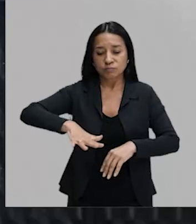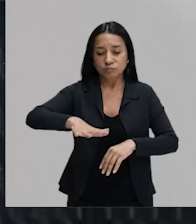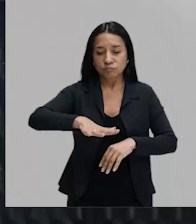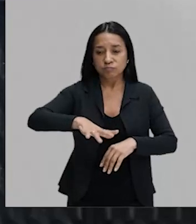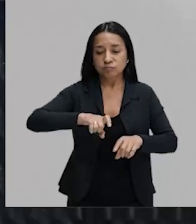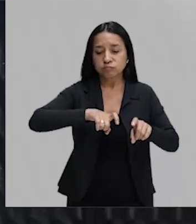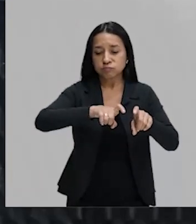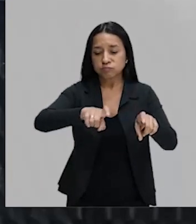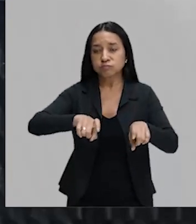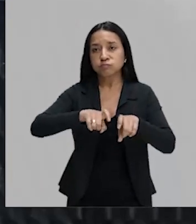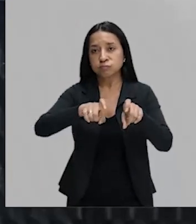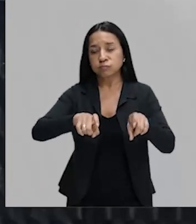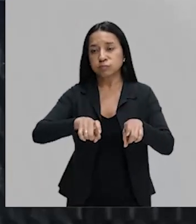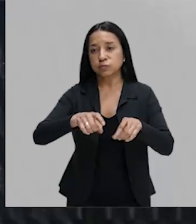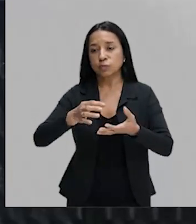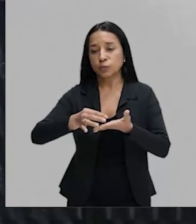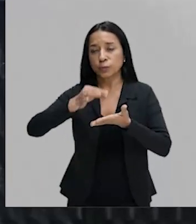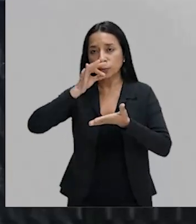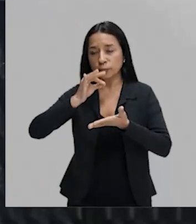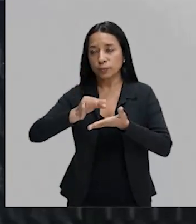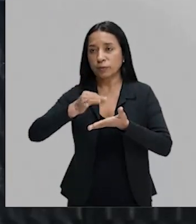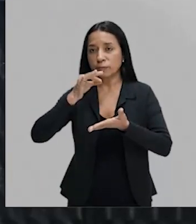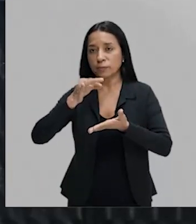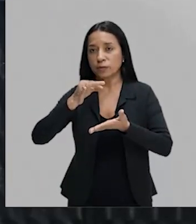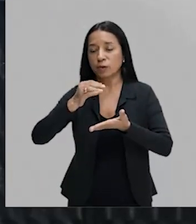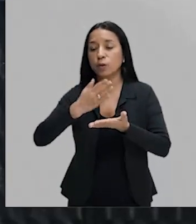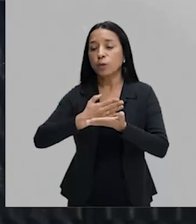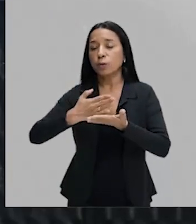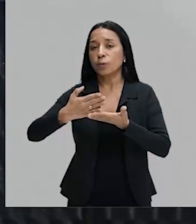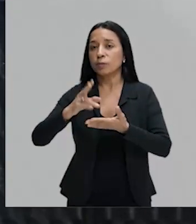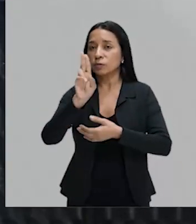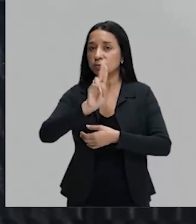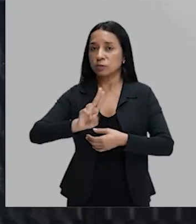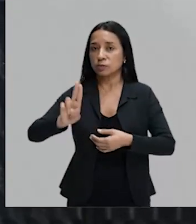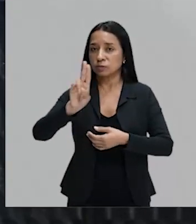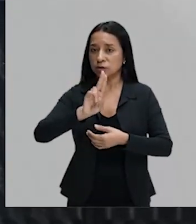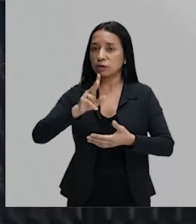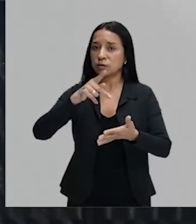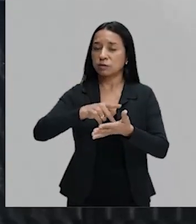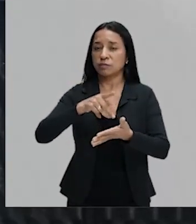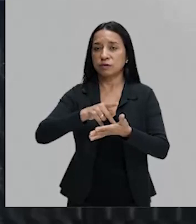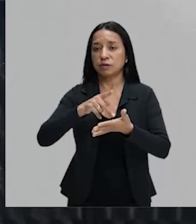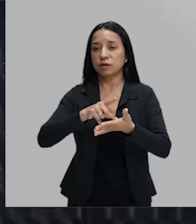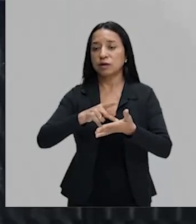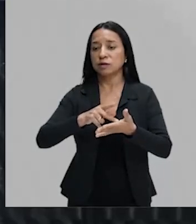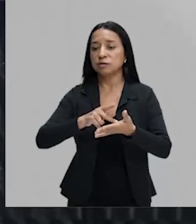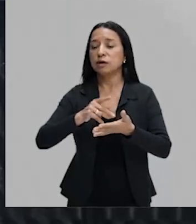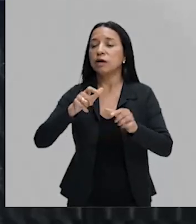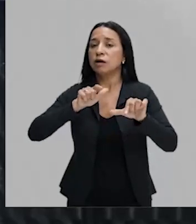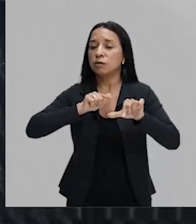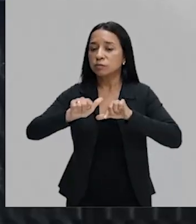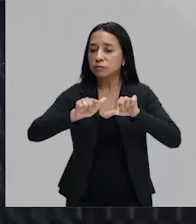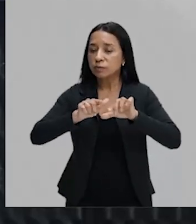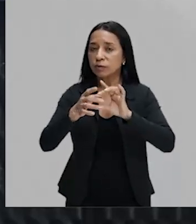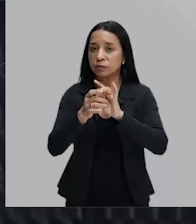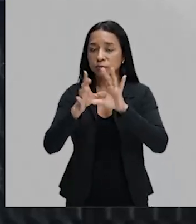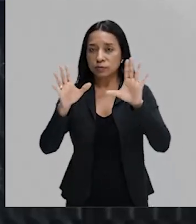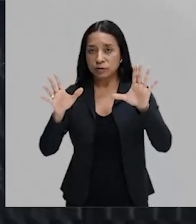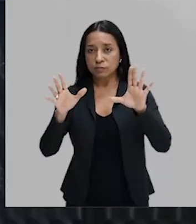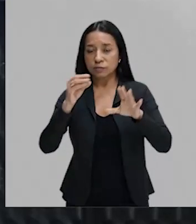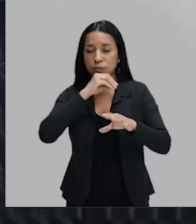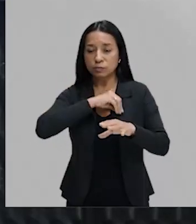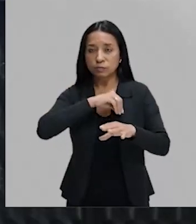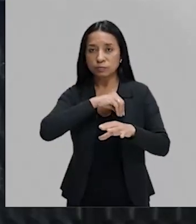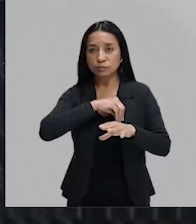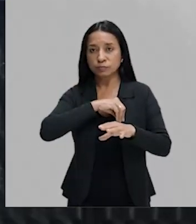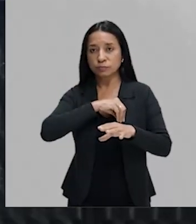latifúndio do café. Eles começam a utilizar, na verdade, uma mão de obra livre assalariada do